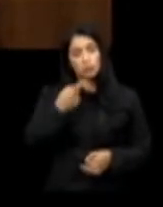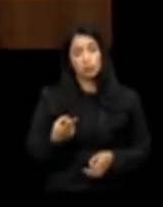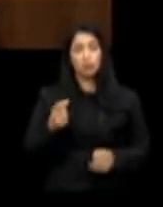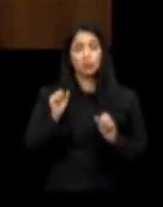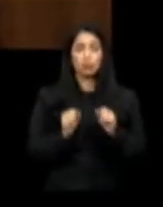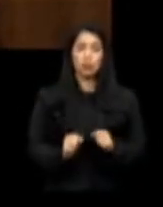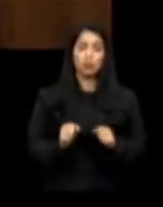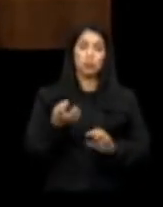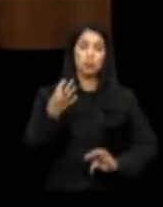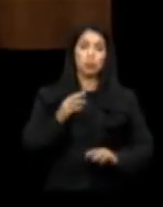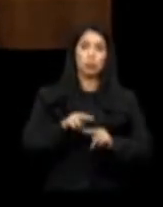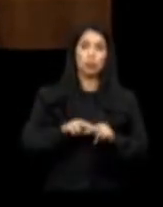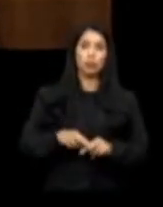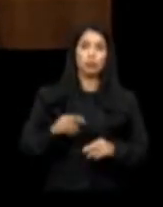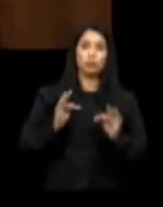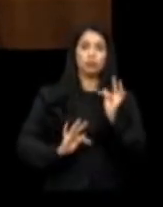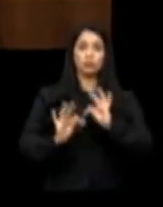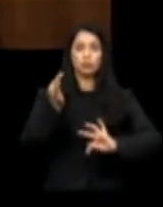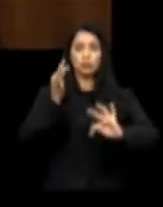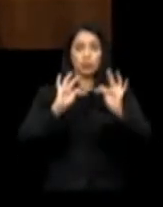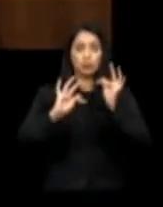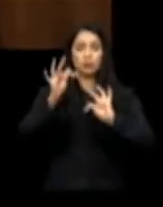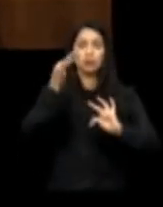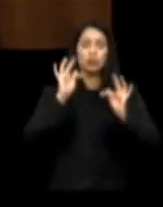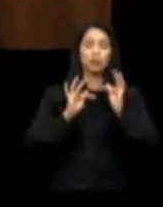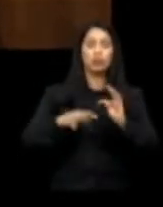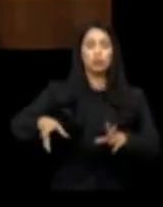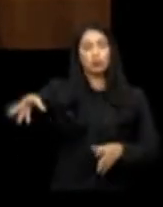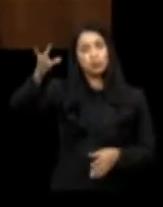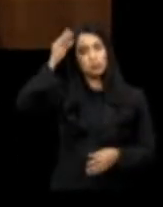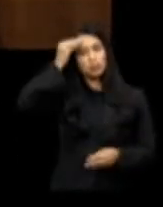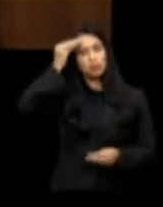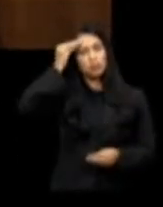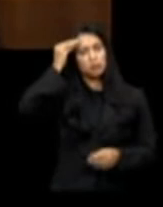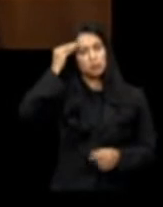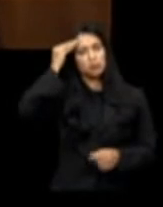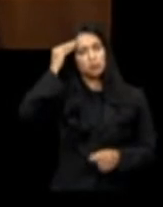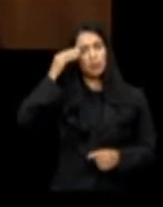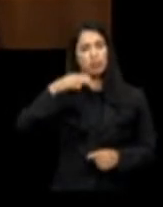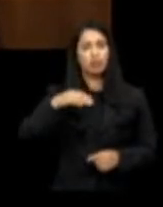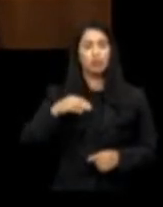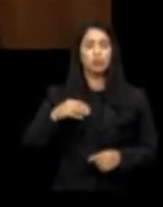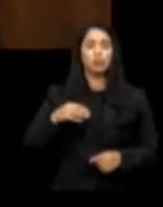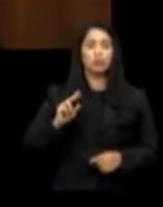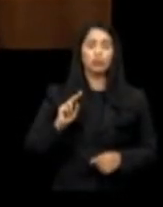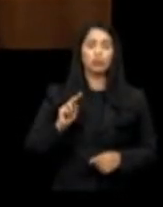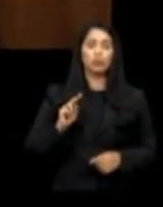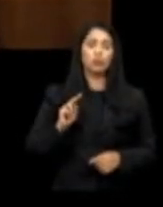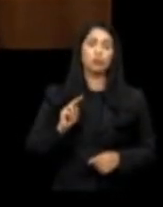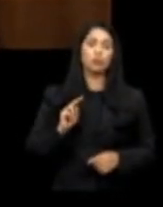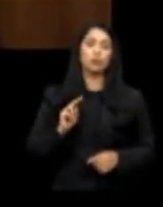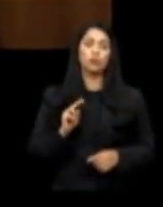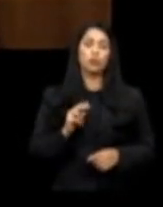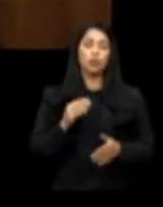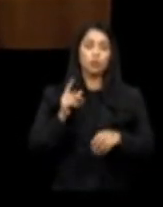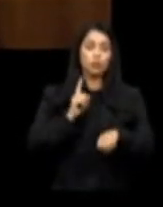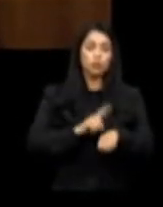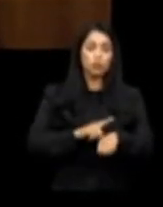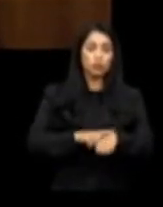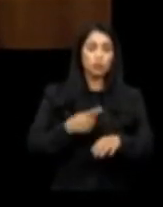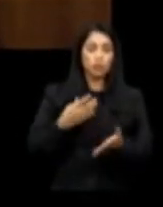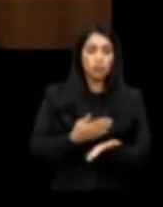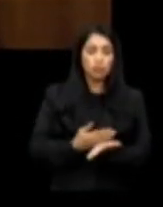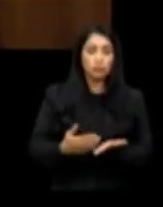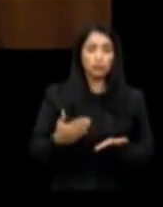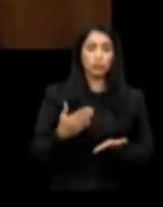do avanço tecnológico e ainda no reconhecimento da centralidade do habeas data enquanto instrumento